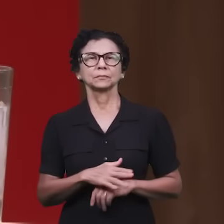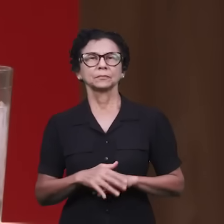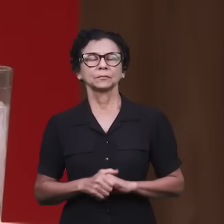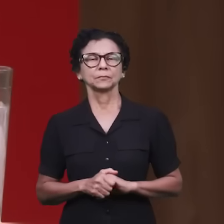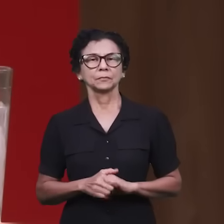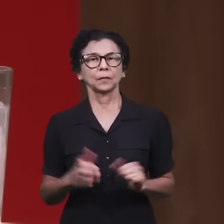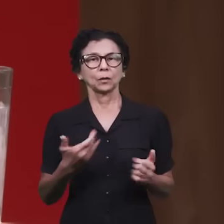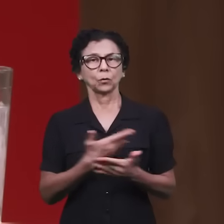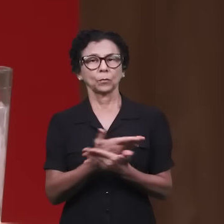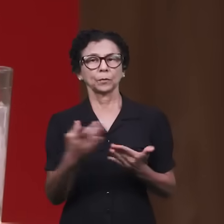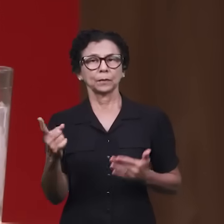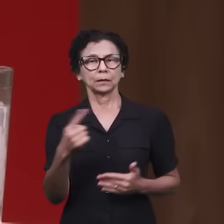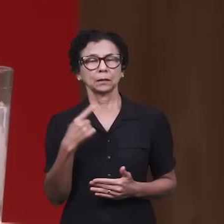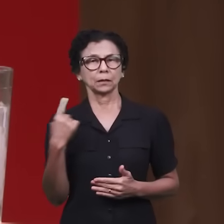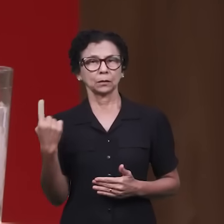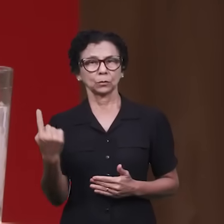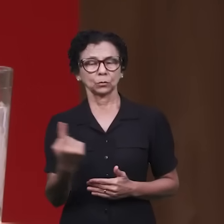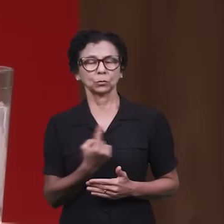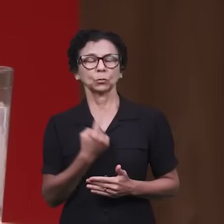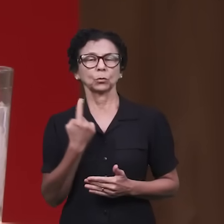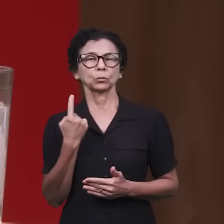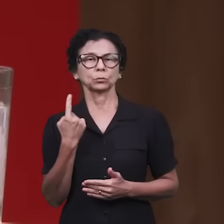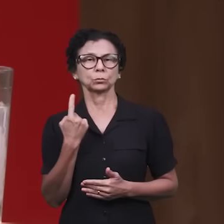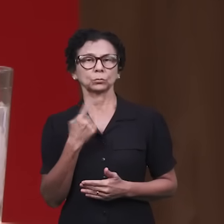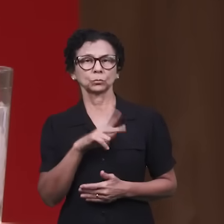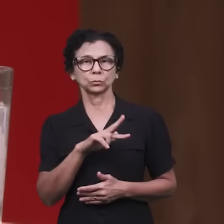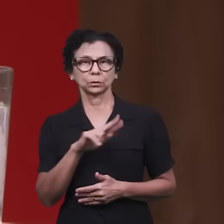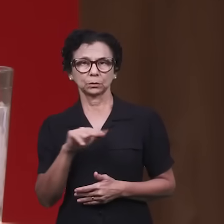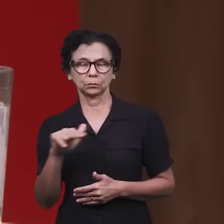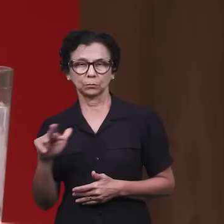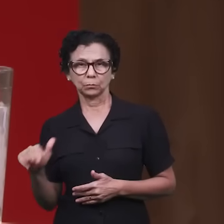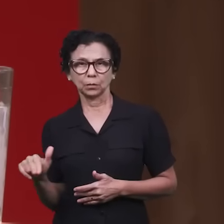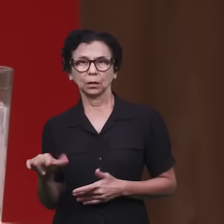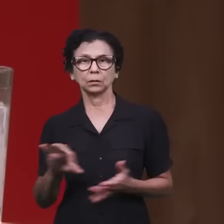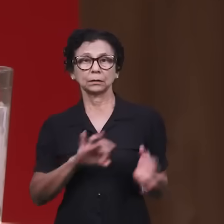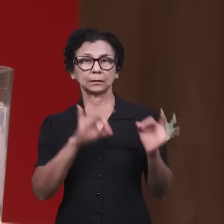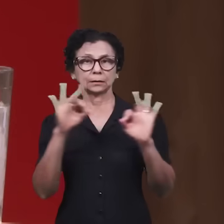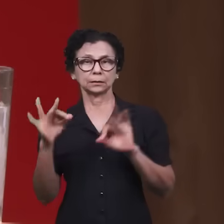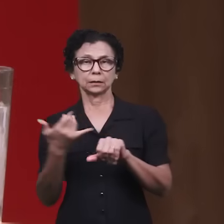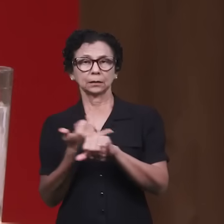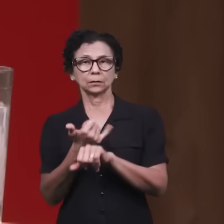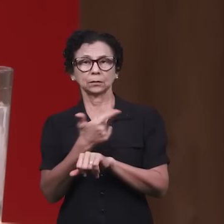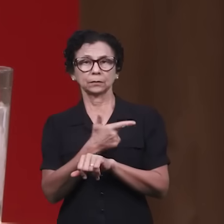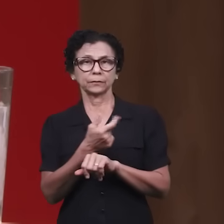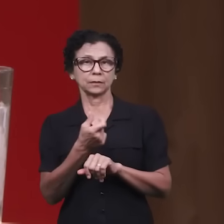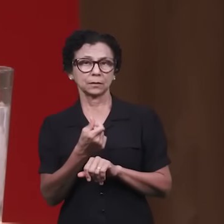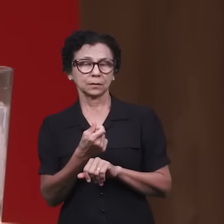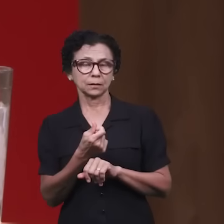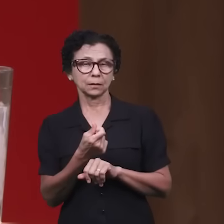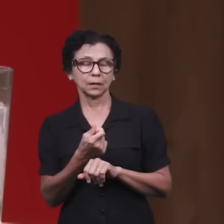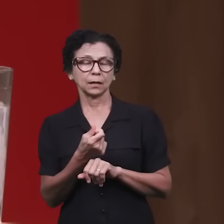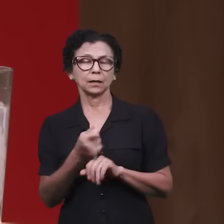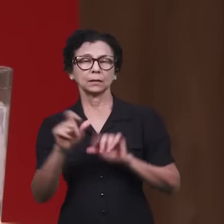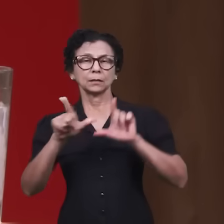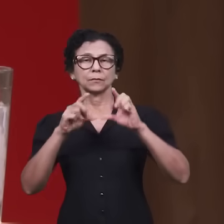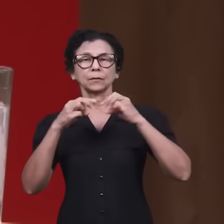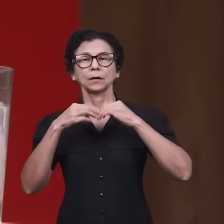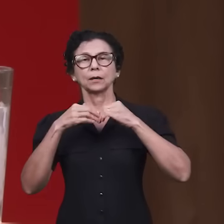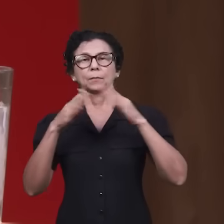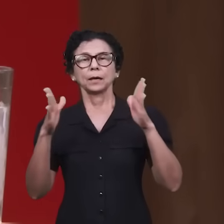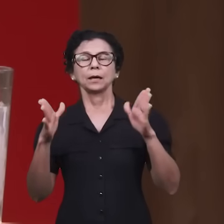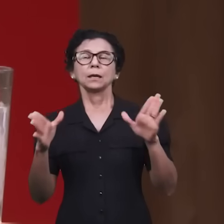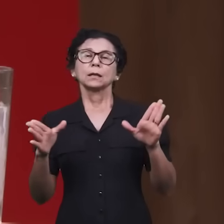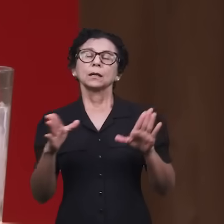Eu quero saudar a todos os nossos irmãos, aqueles que estão nos vendo pelo canal 126, TV